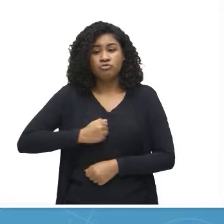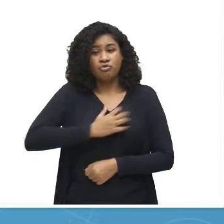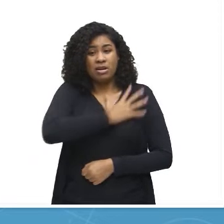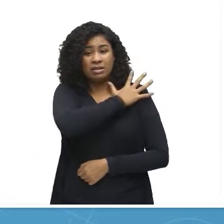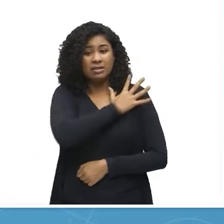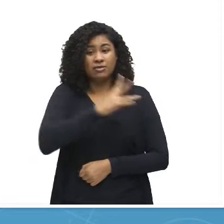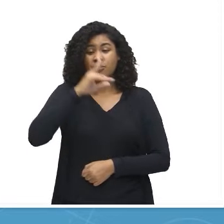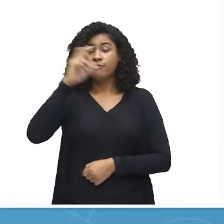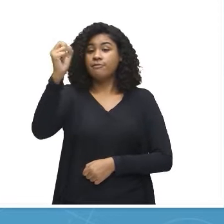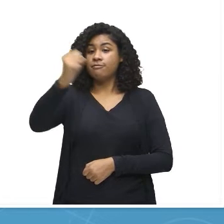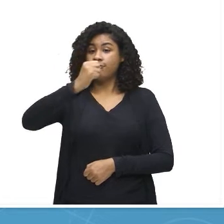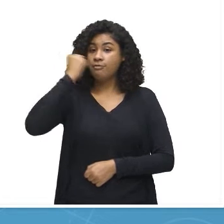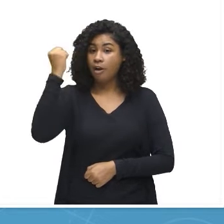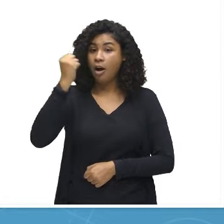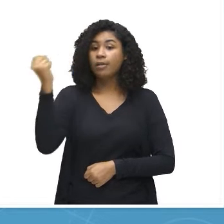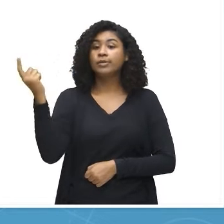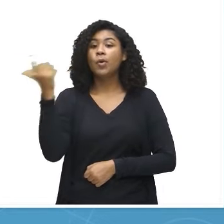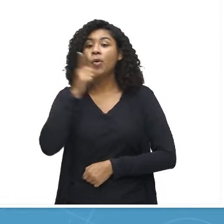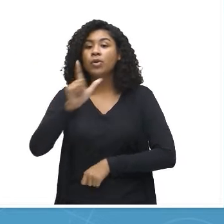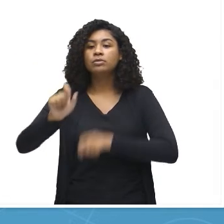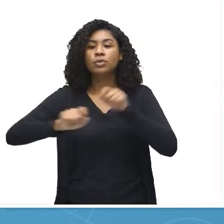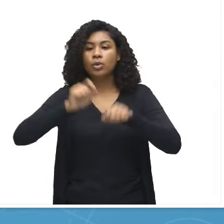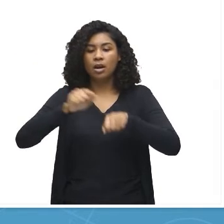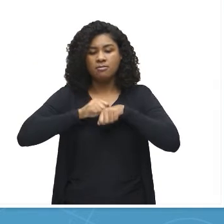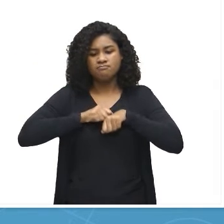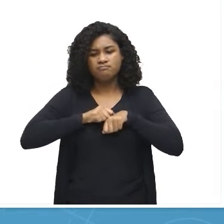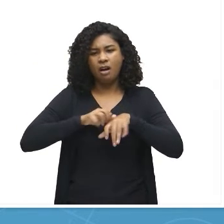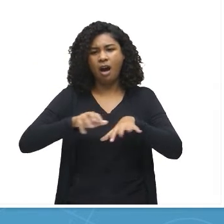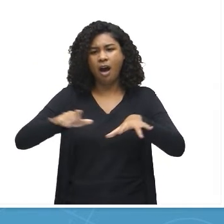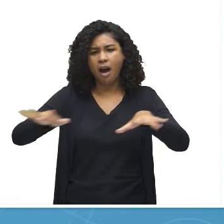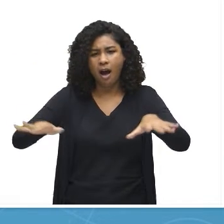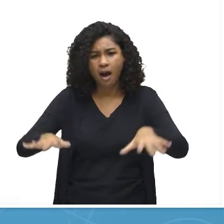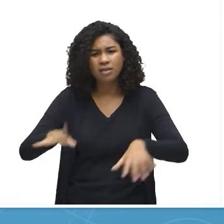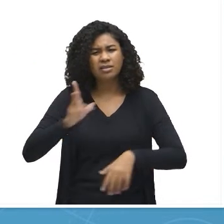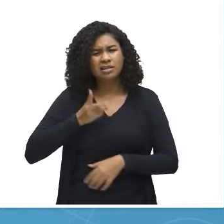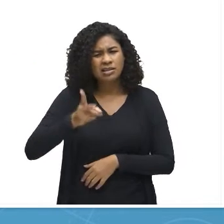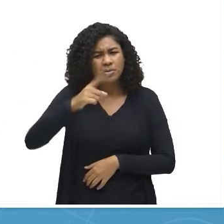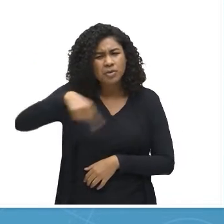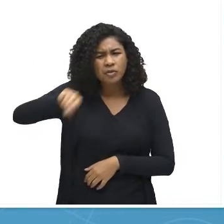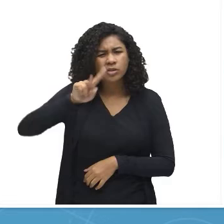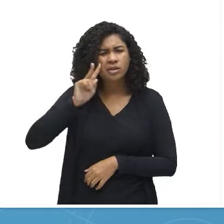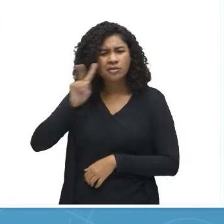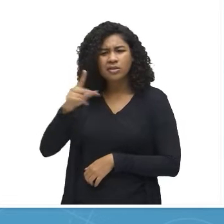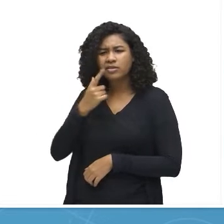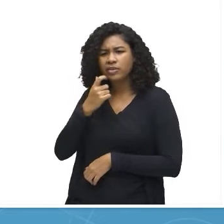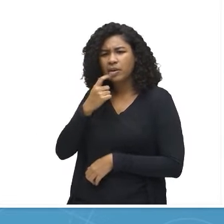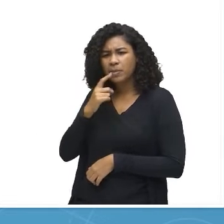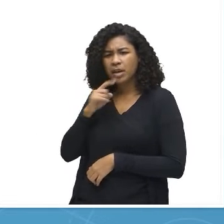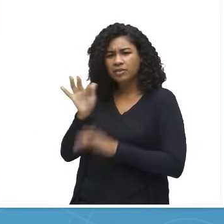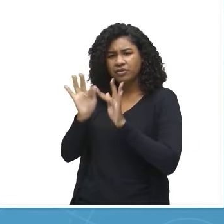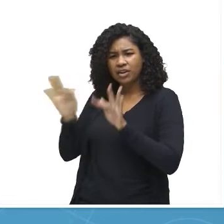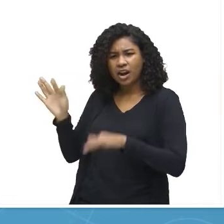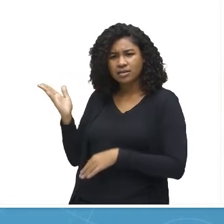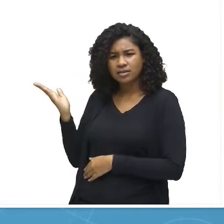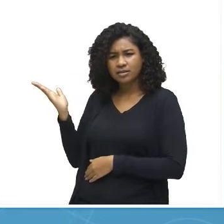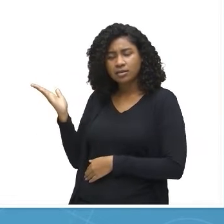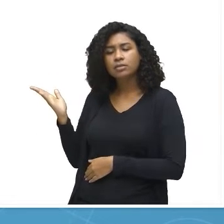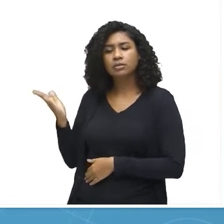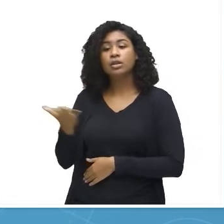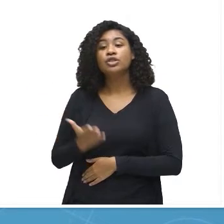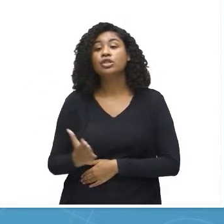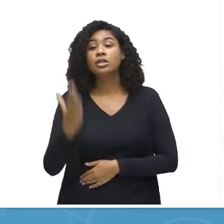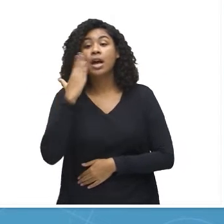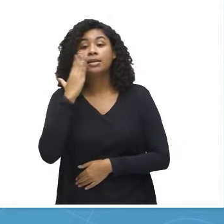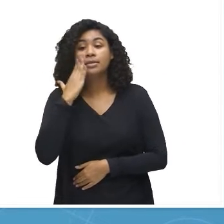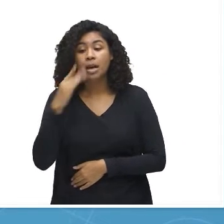vai expandir os territórios. Toda vez que vocês ouvirem a expressão expandir territórios, aí vocês já vão saber que eles